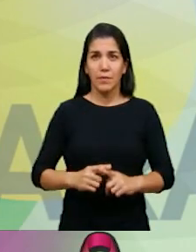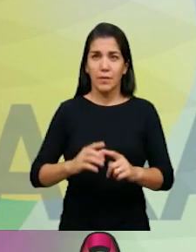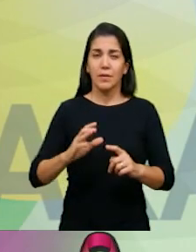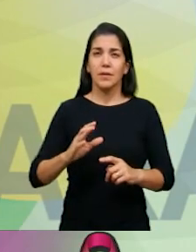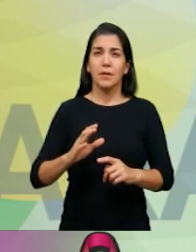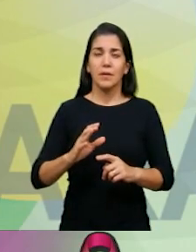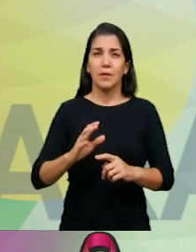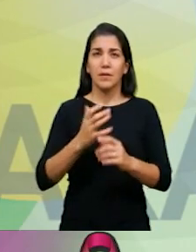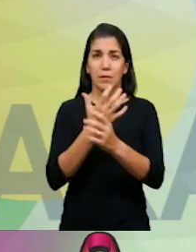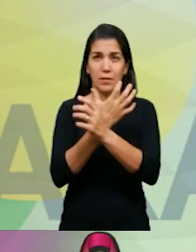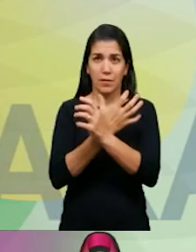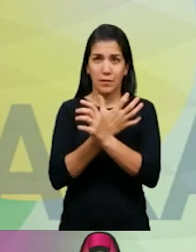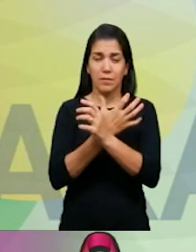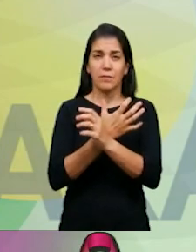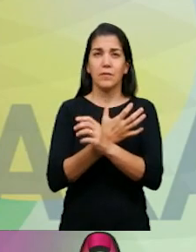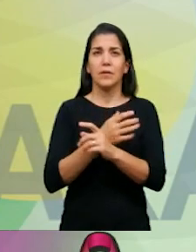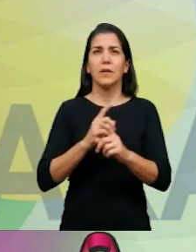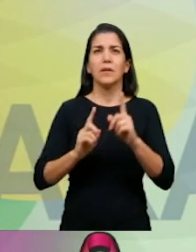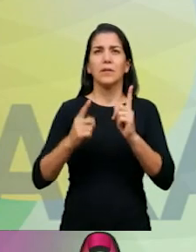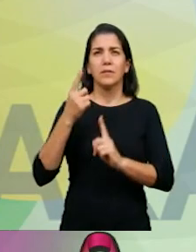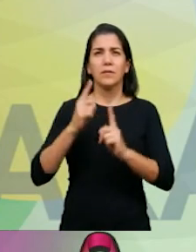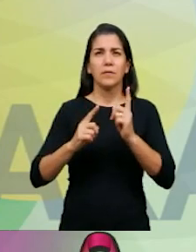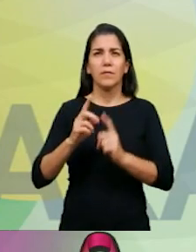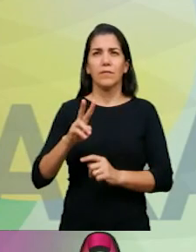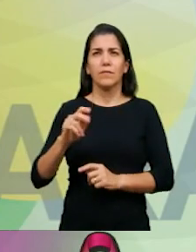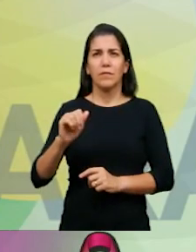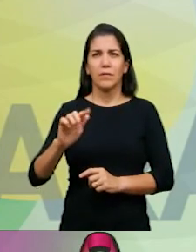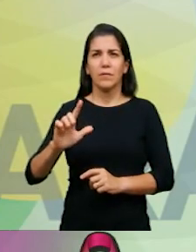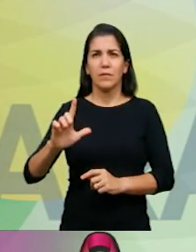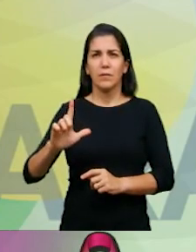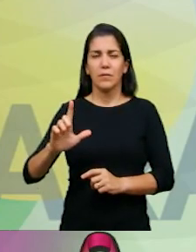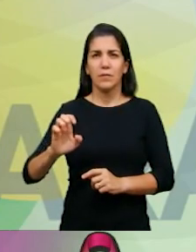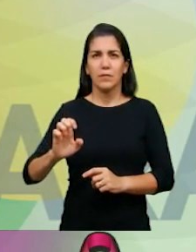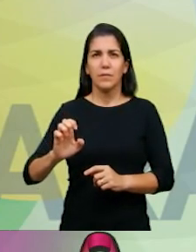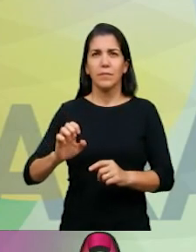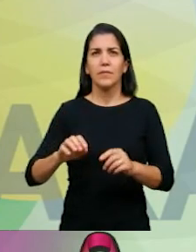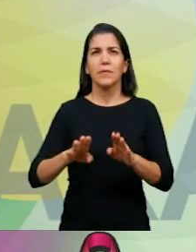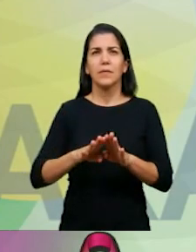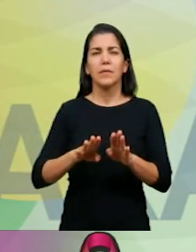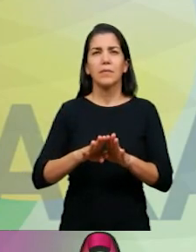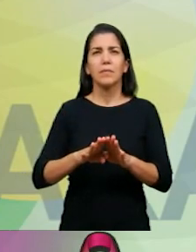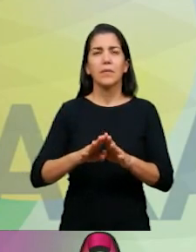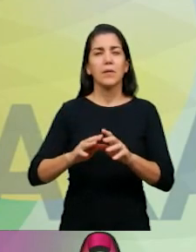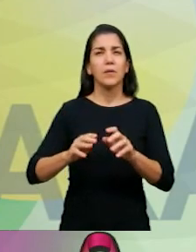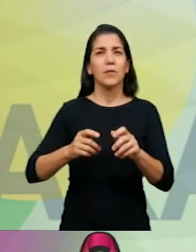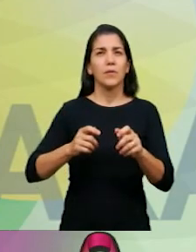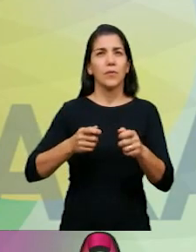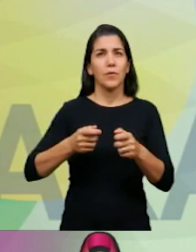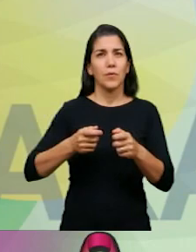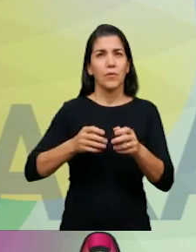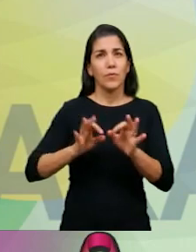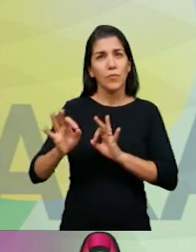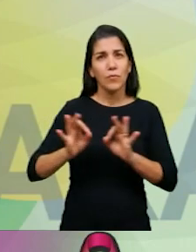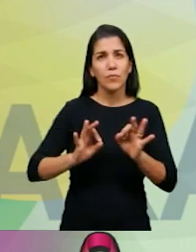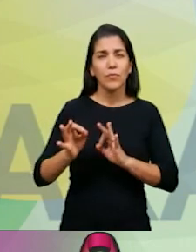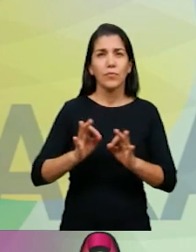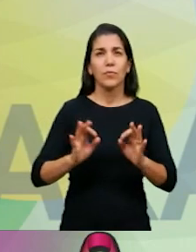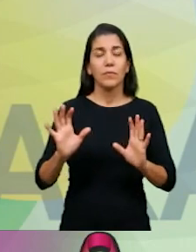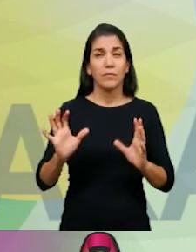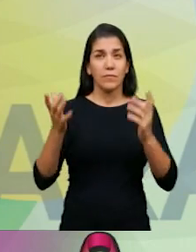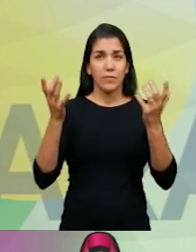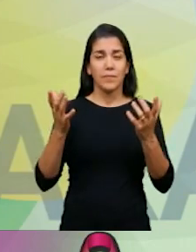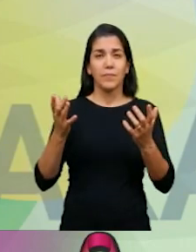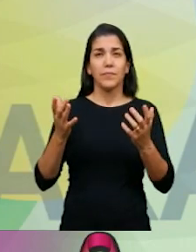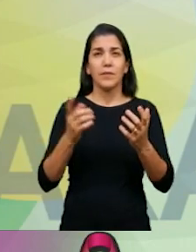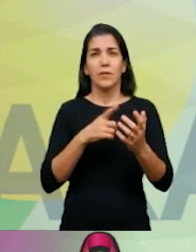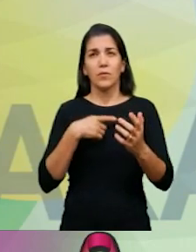e a Batalha do Vale, que é de Presidente Prudente, e foram os organizadores deste evento, que contou com o apoio do nosso